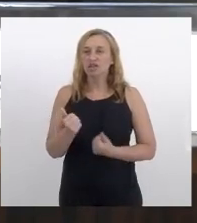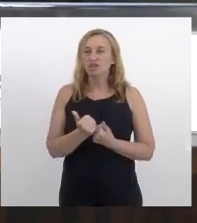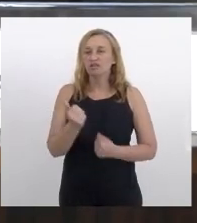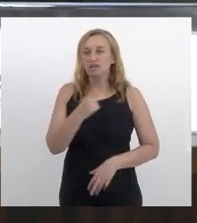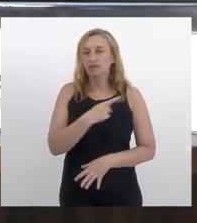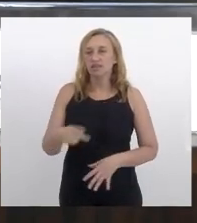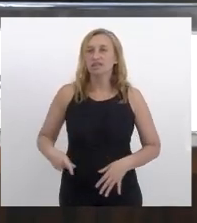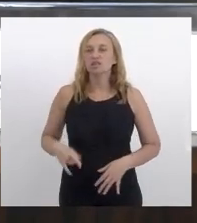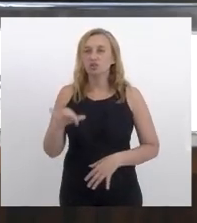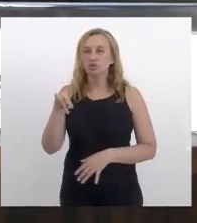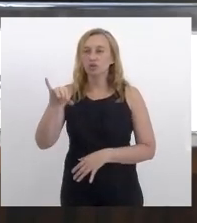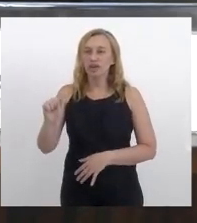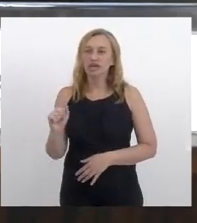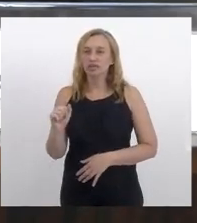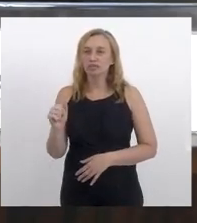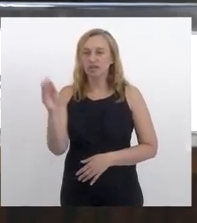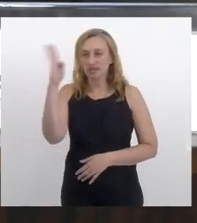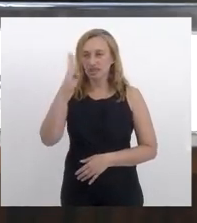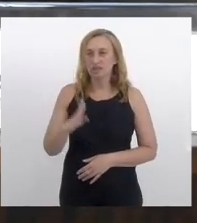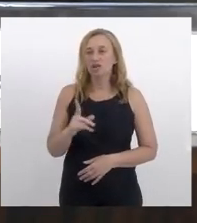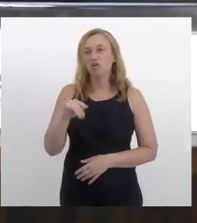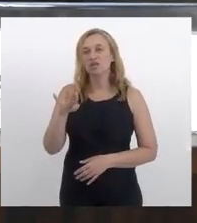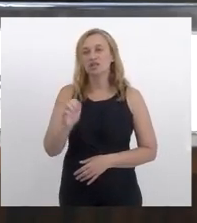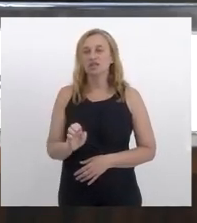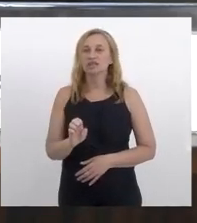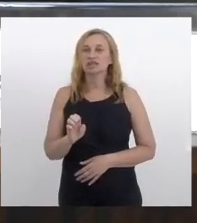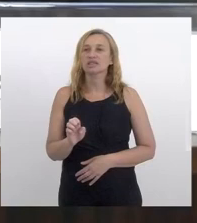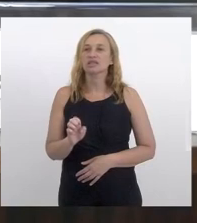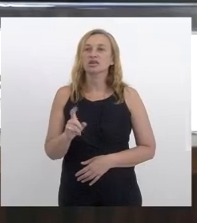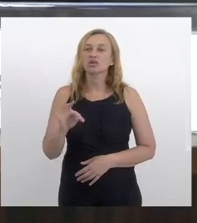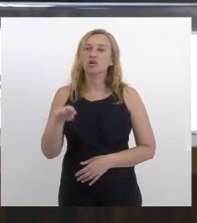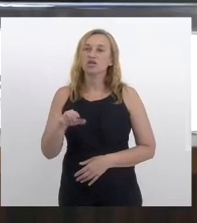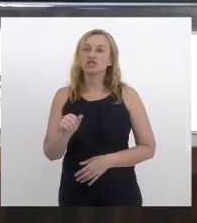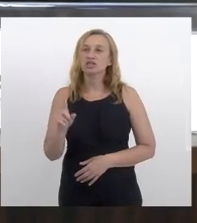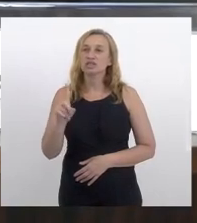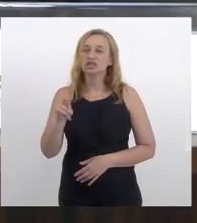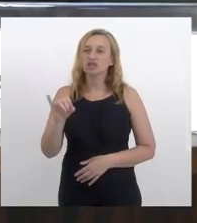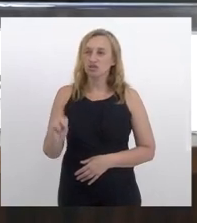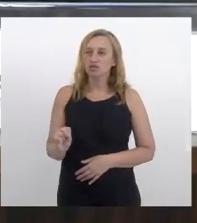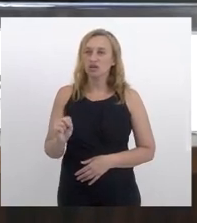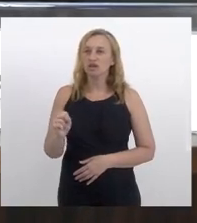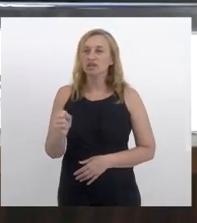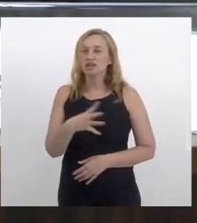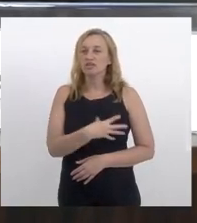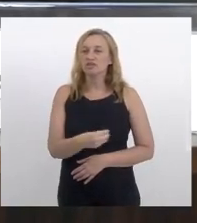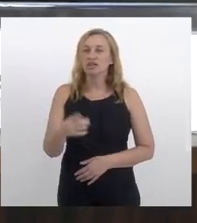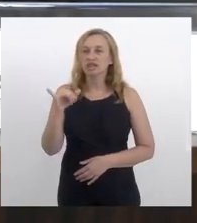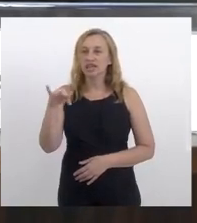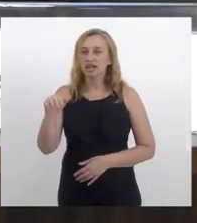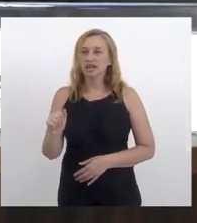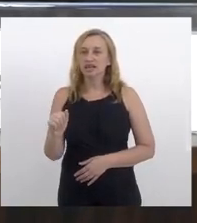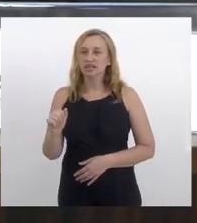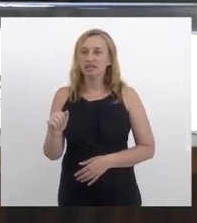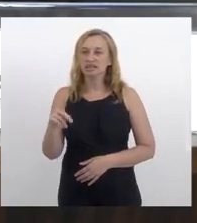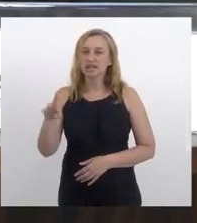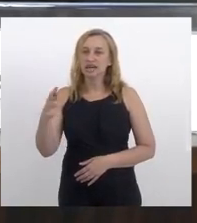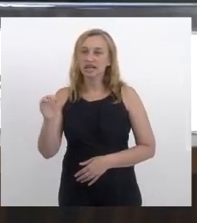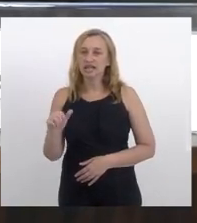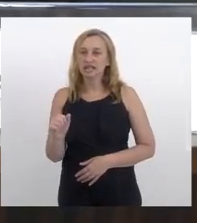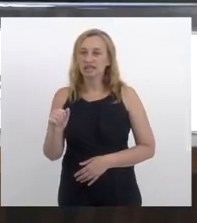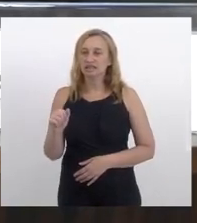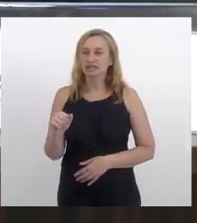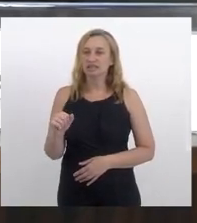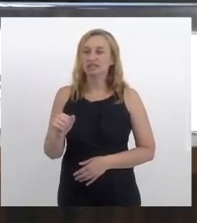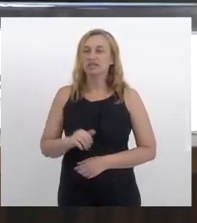vice-presidente da União Wicca do Brasil. Rosane Nascimento Costa Silva, filha da senhora Nila Naira